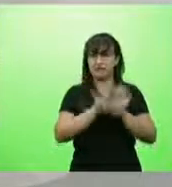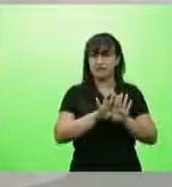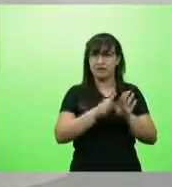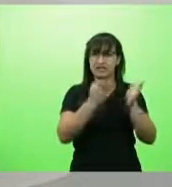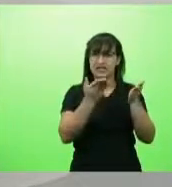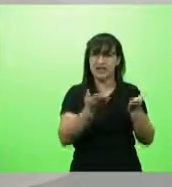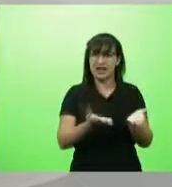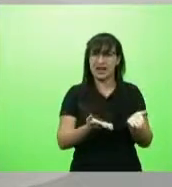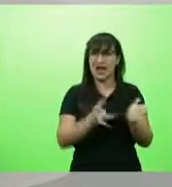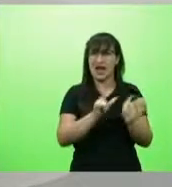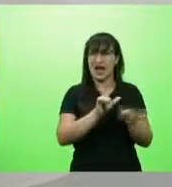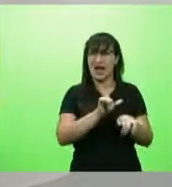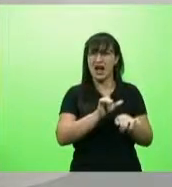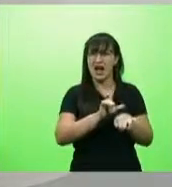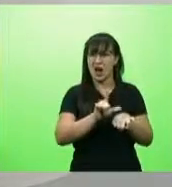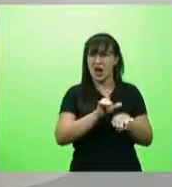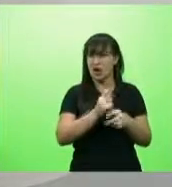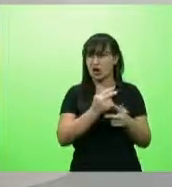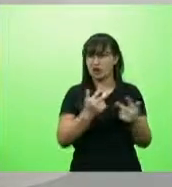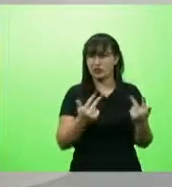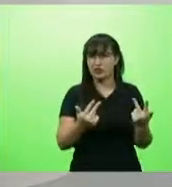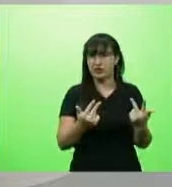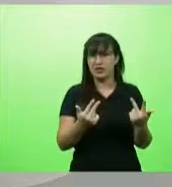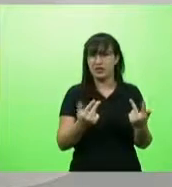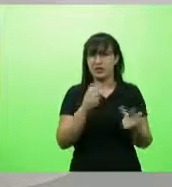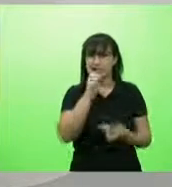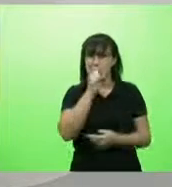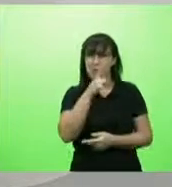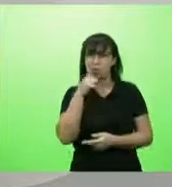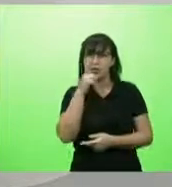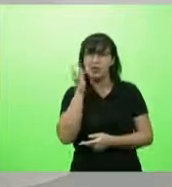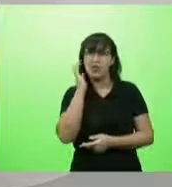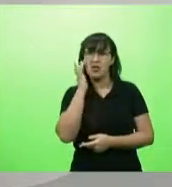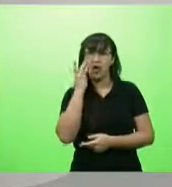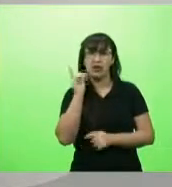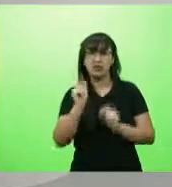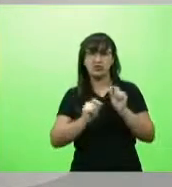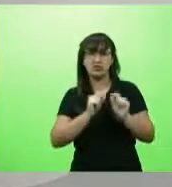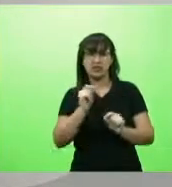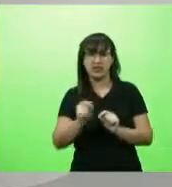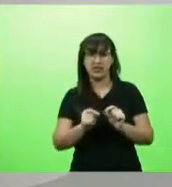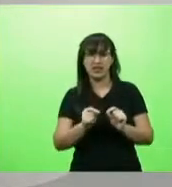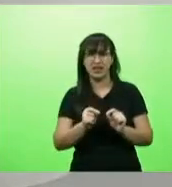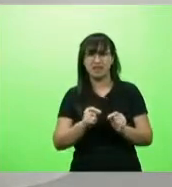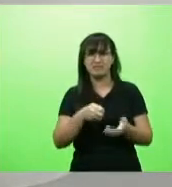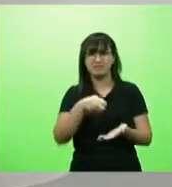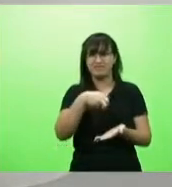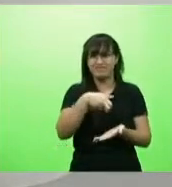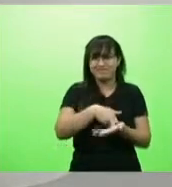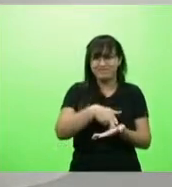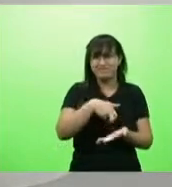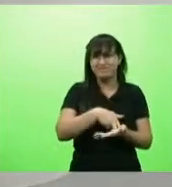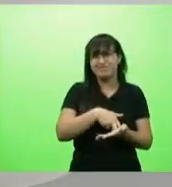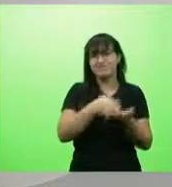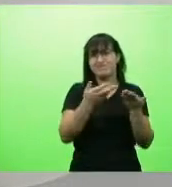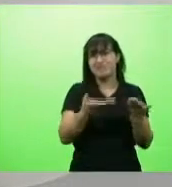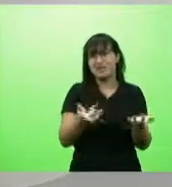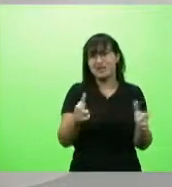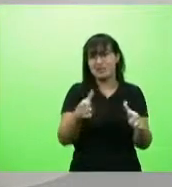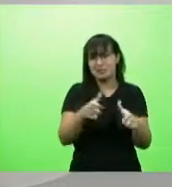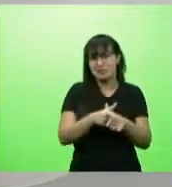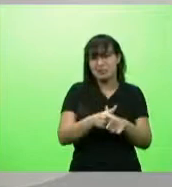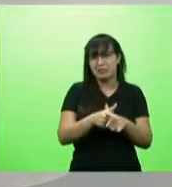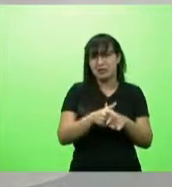no sábado e no domingo, no meu ponto de vista, pune apenas o microempreendedor individual.